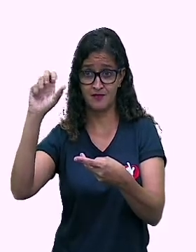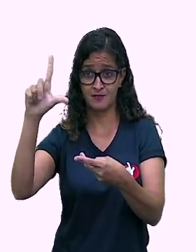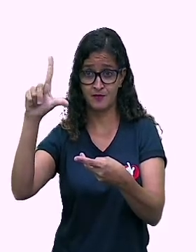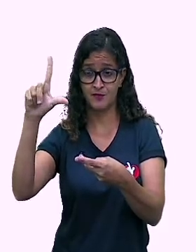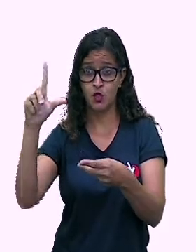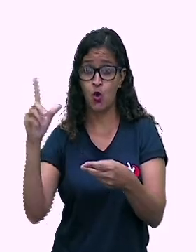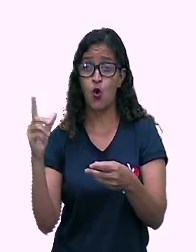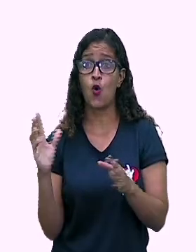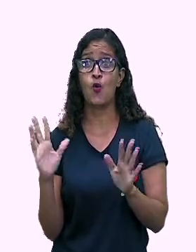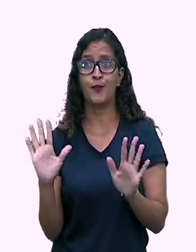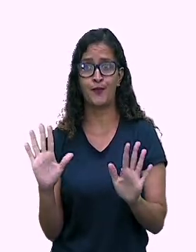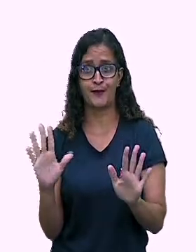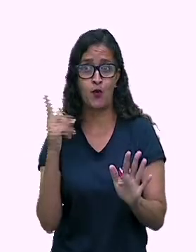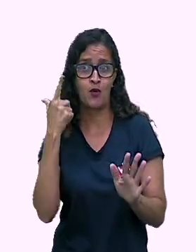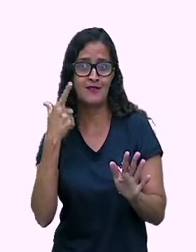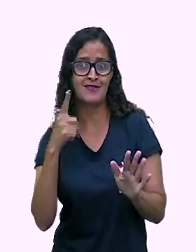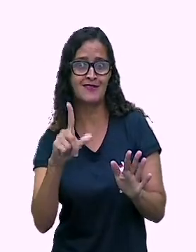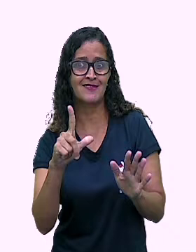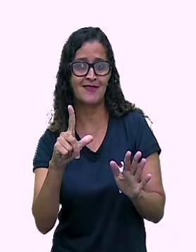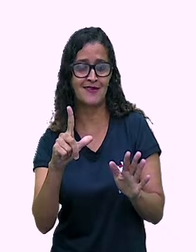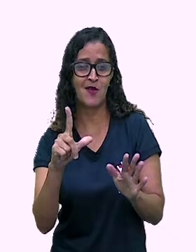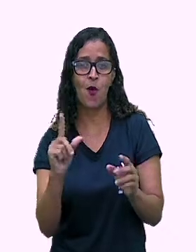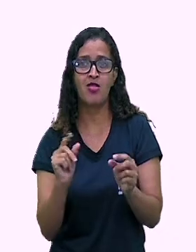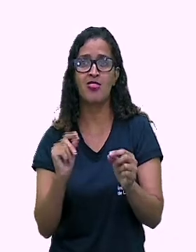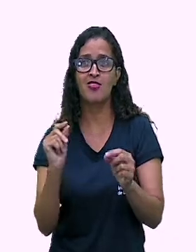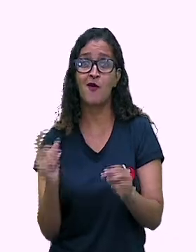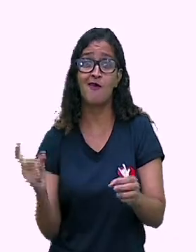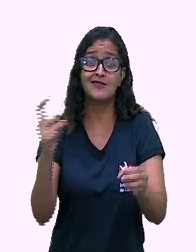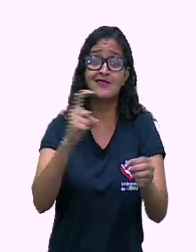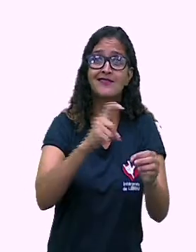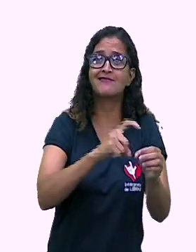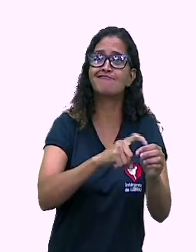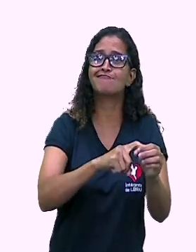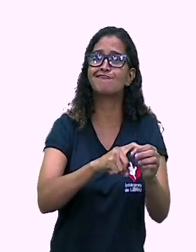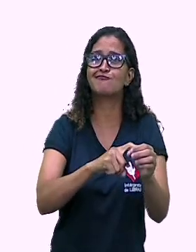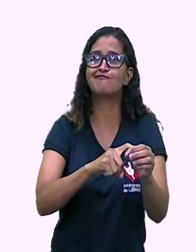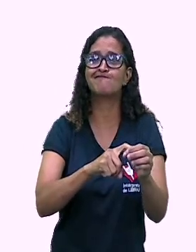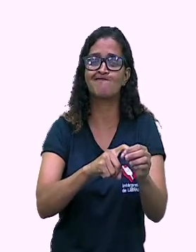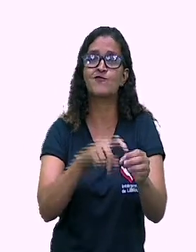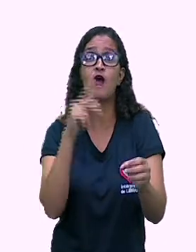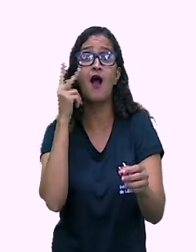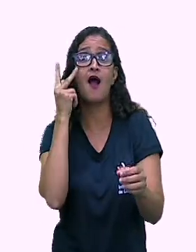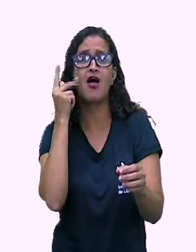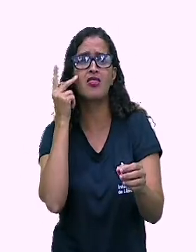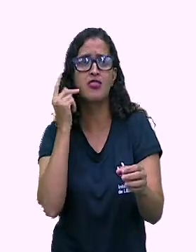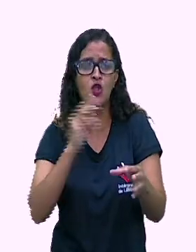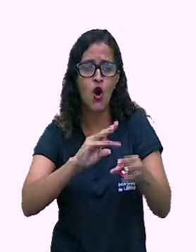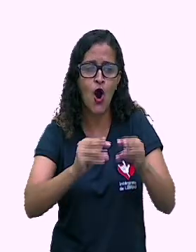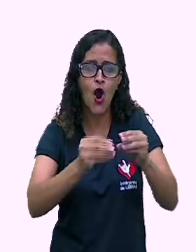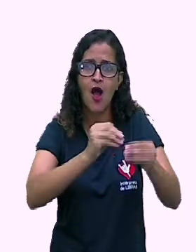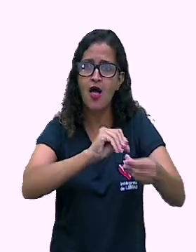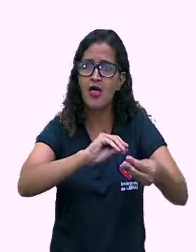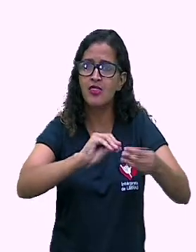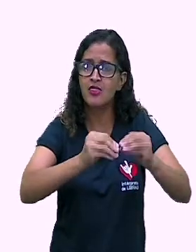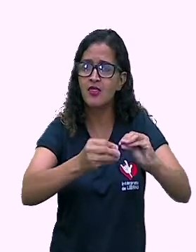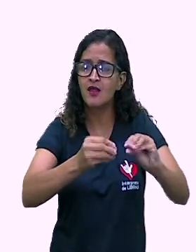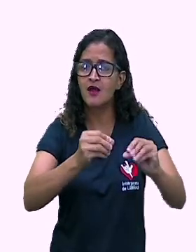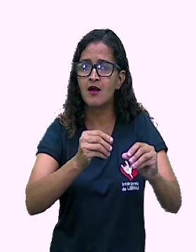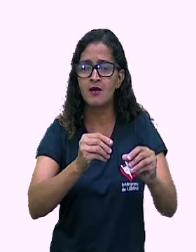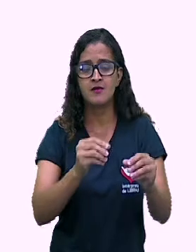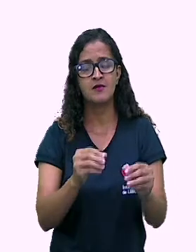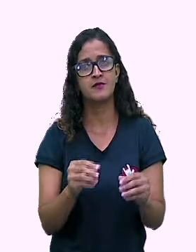inicial, né? Tem como você desfazer. Eu consigo desfazer?